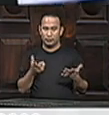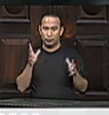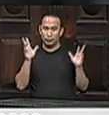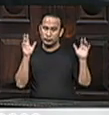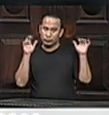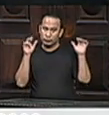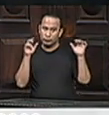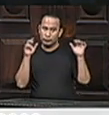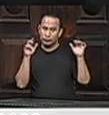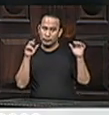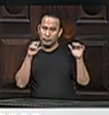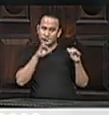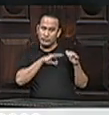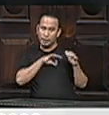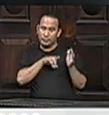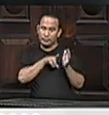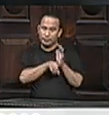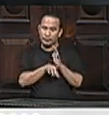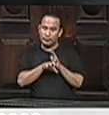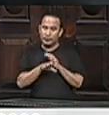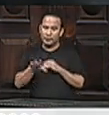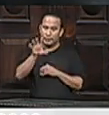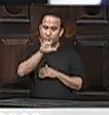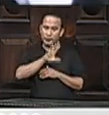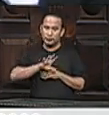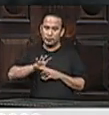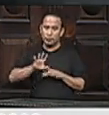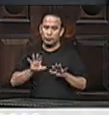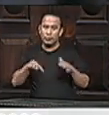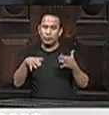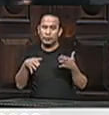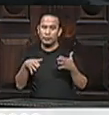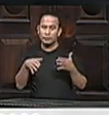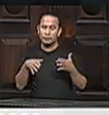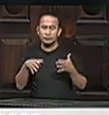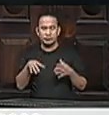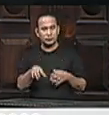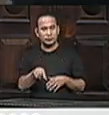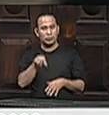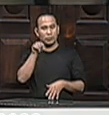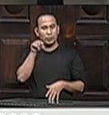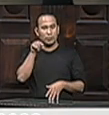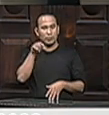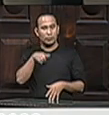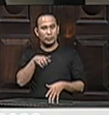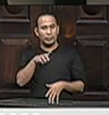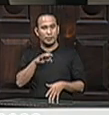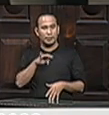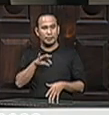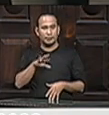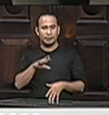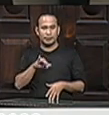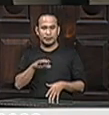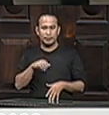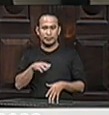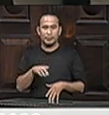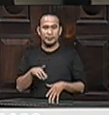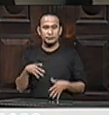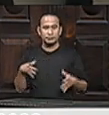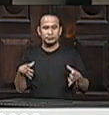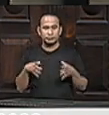teria que ser obrigatoriamente paritário entre patrões e empregados, porque a grande